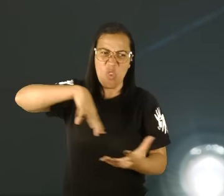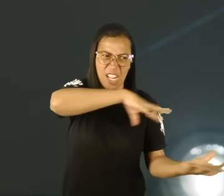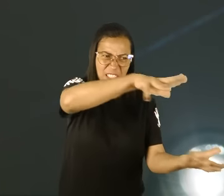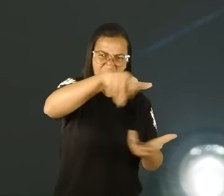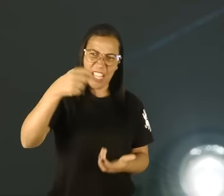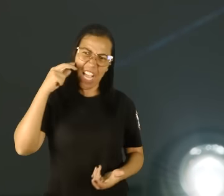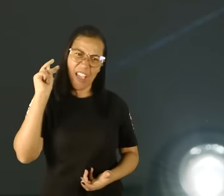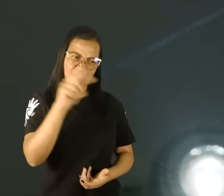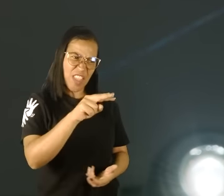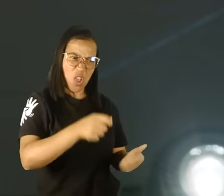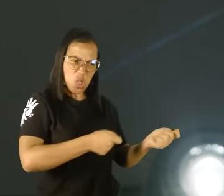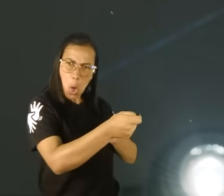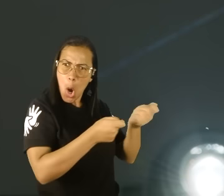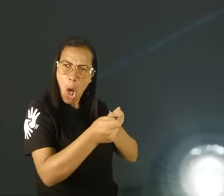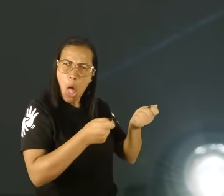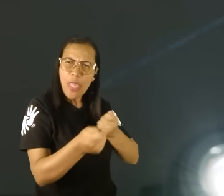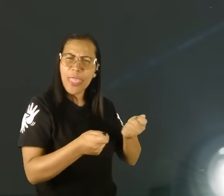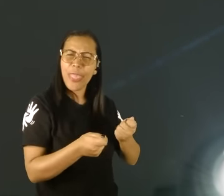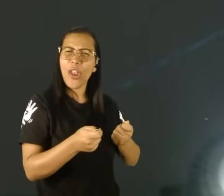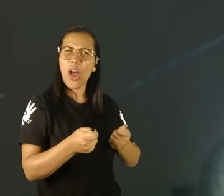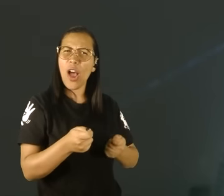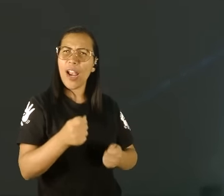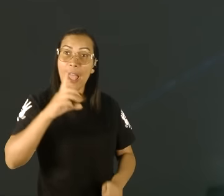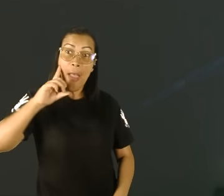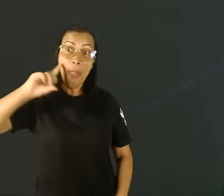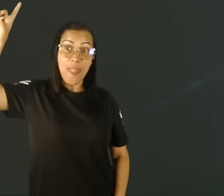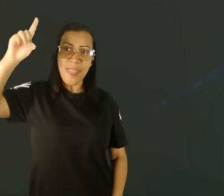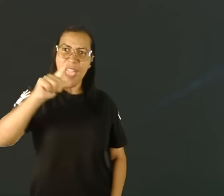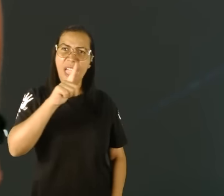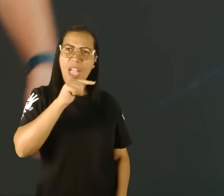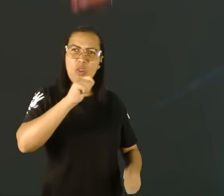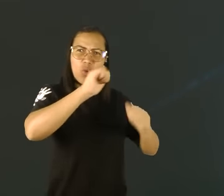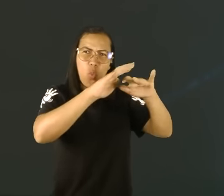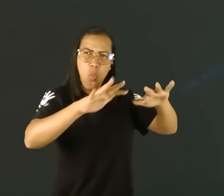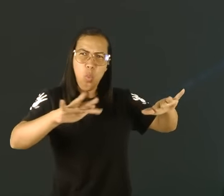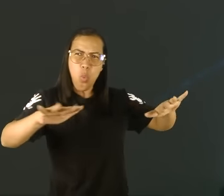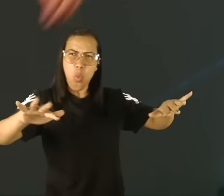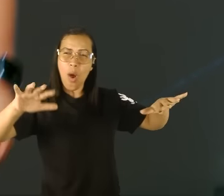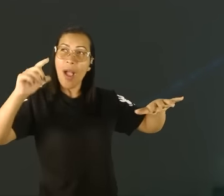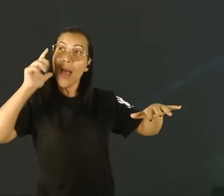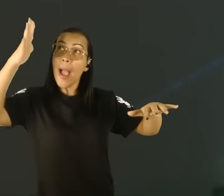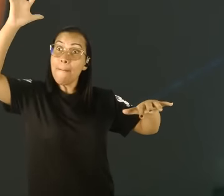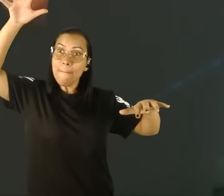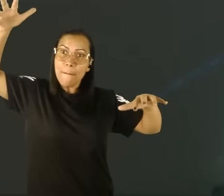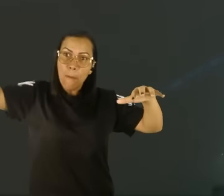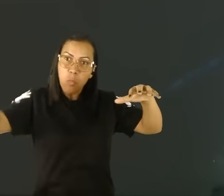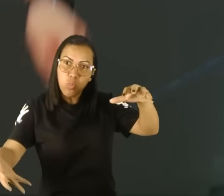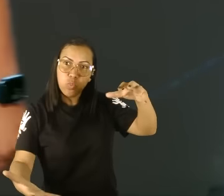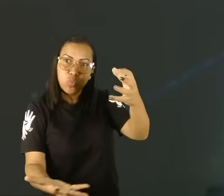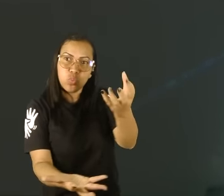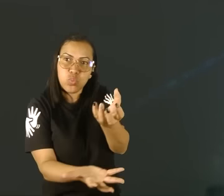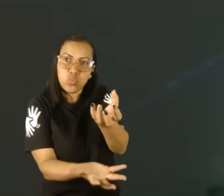estrado de seus pés, Ele mede o oceano com a palma de suas mãos, Ele é o primeiro e último, onipotente,